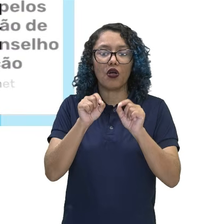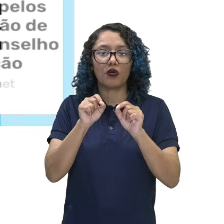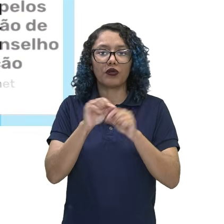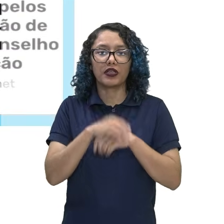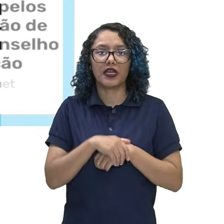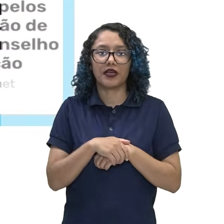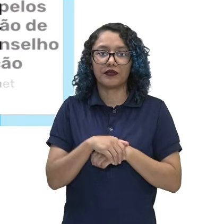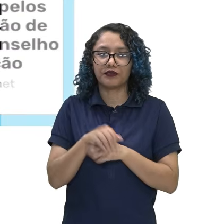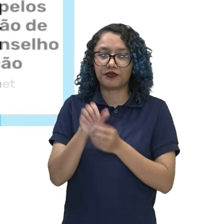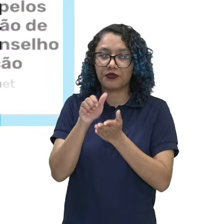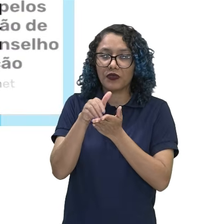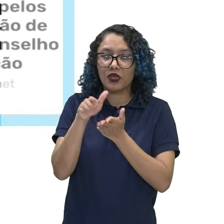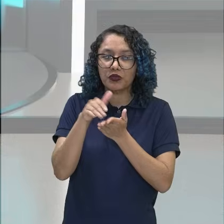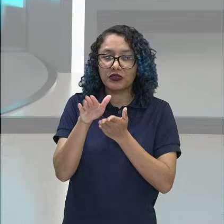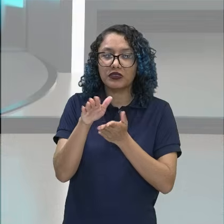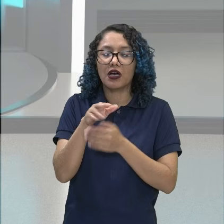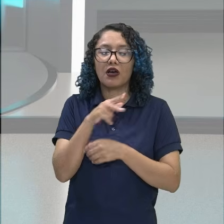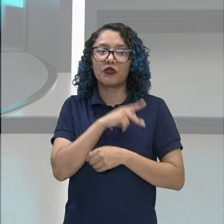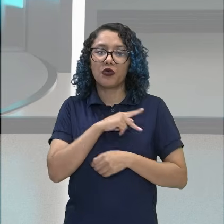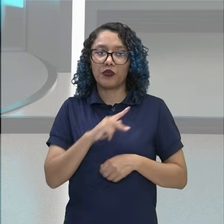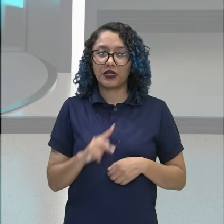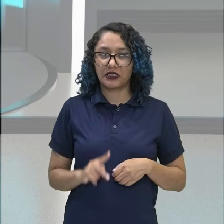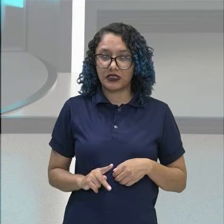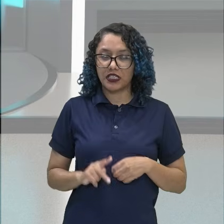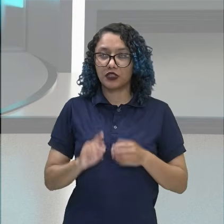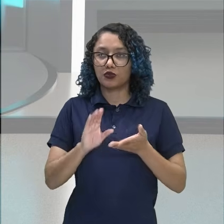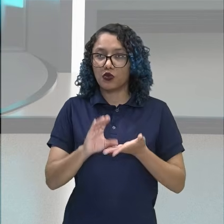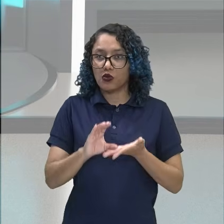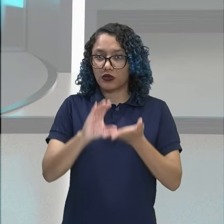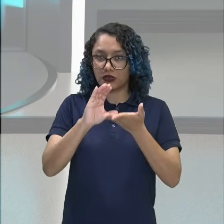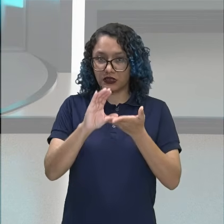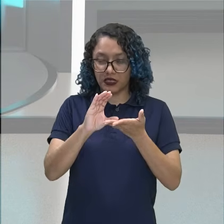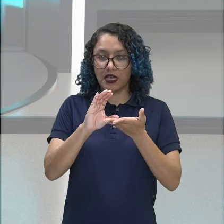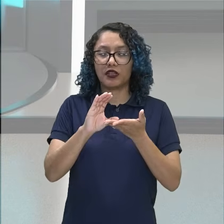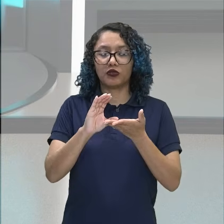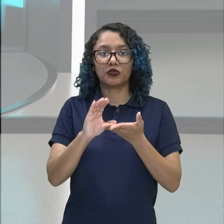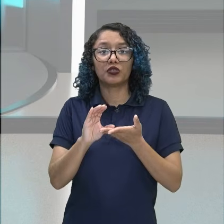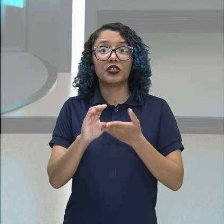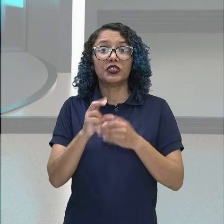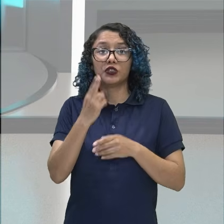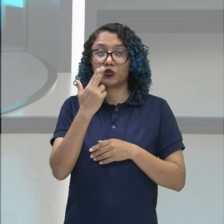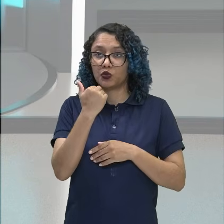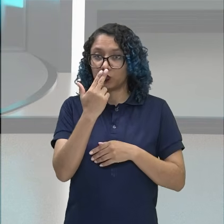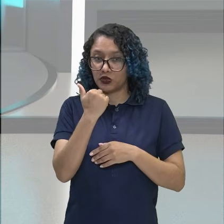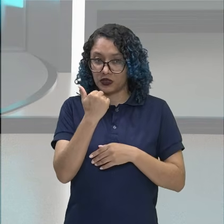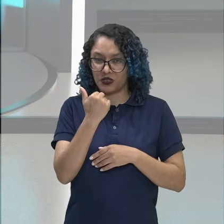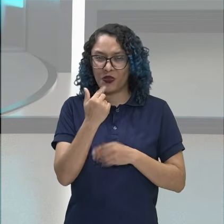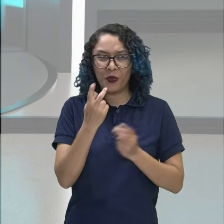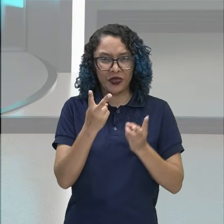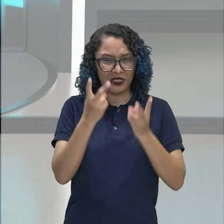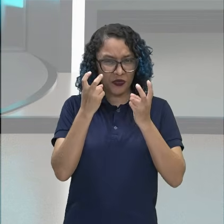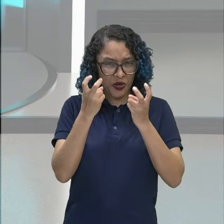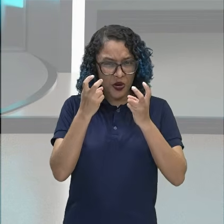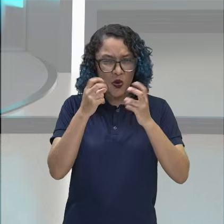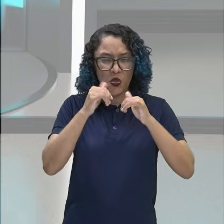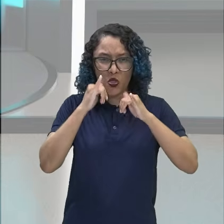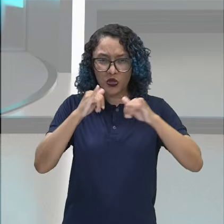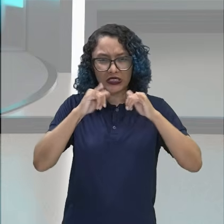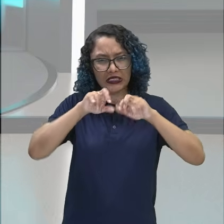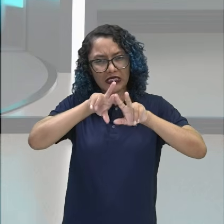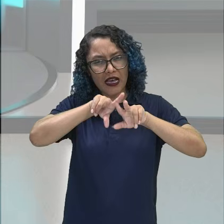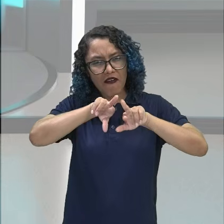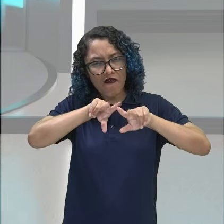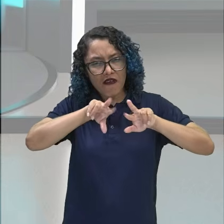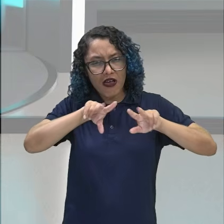Conselho Federal de Nutrição. Ora, notem que são notícias bastante variadas, concordam?